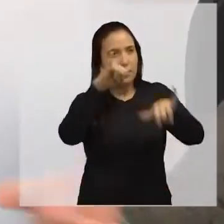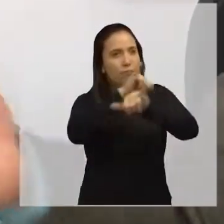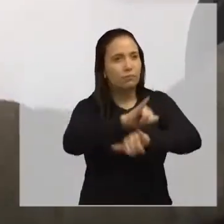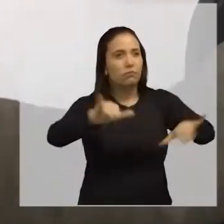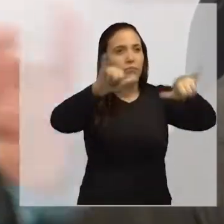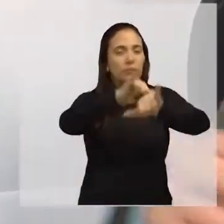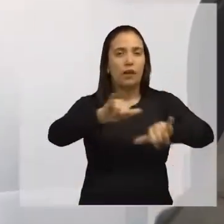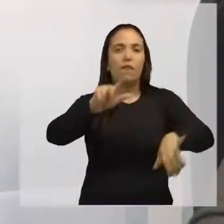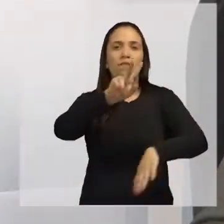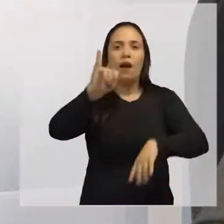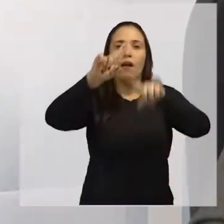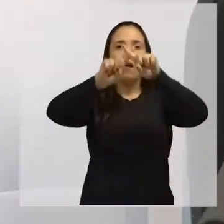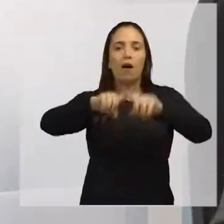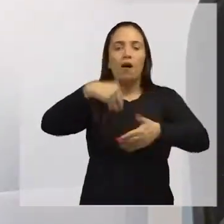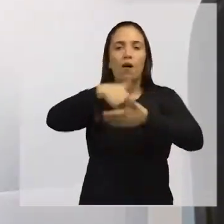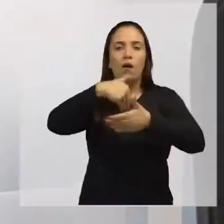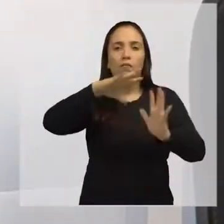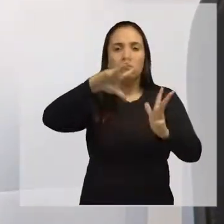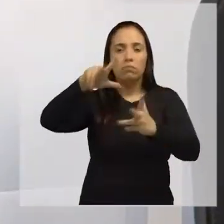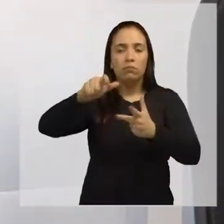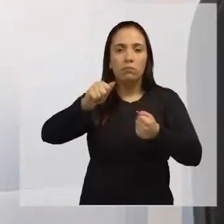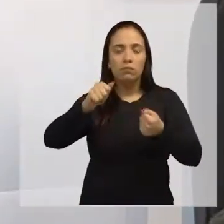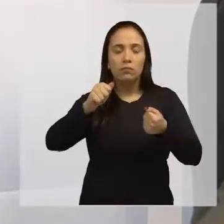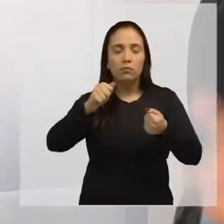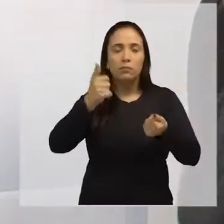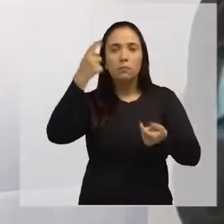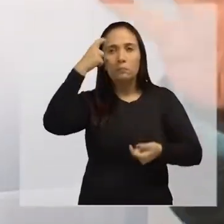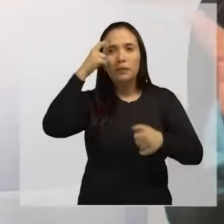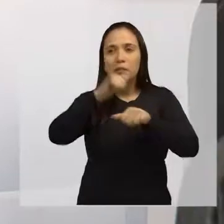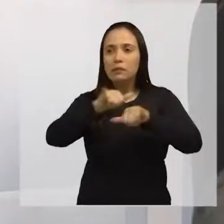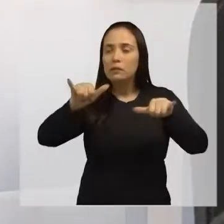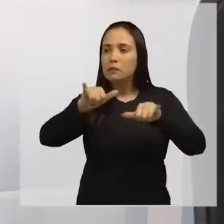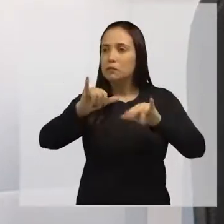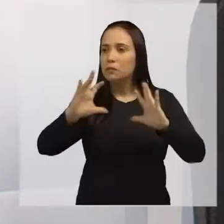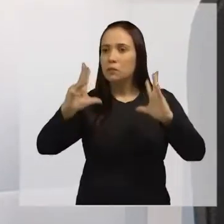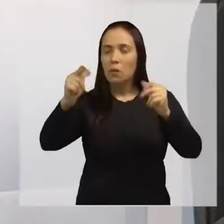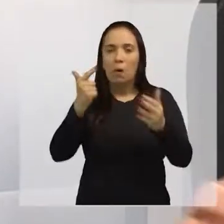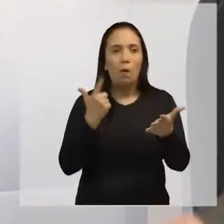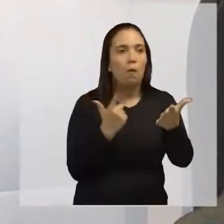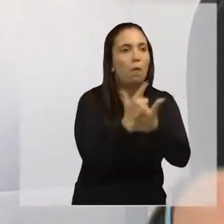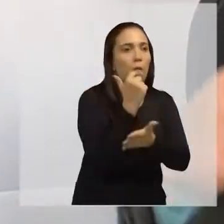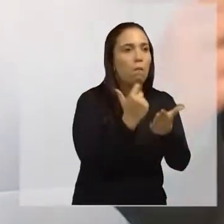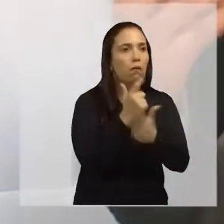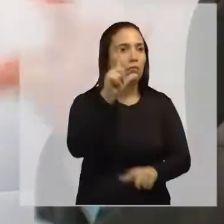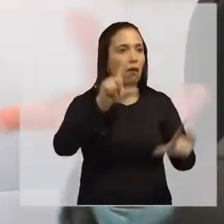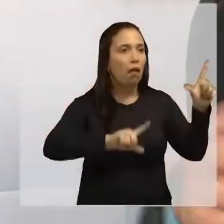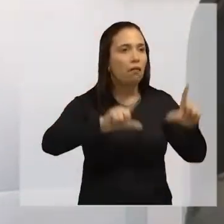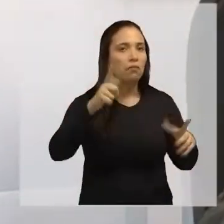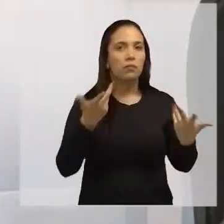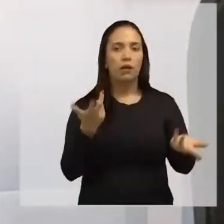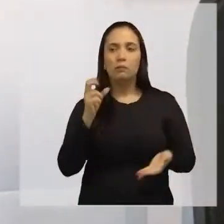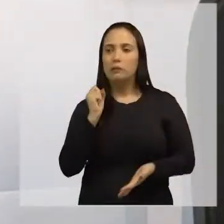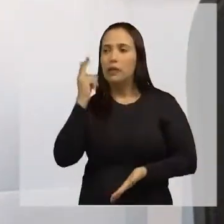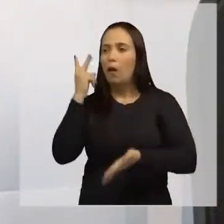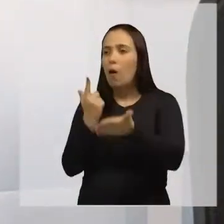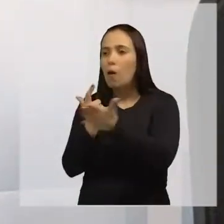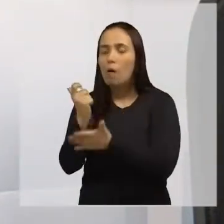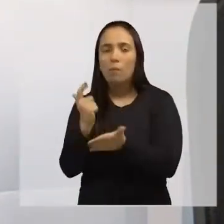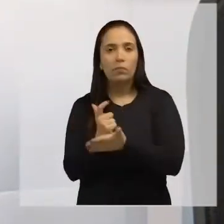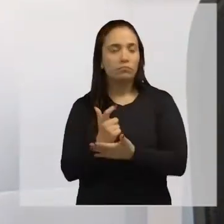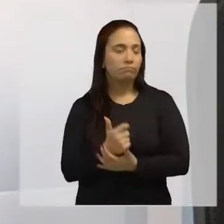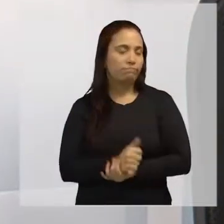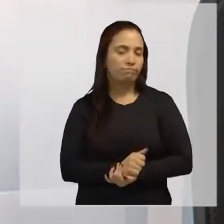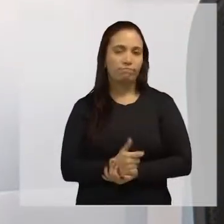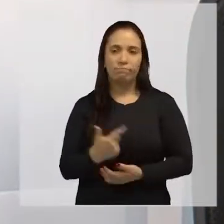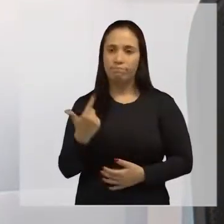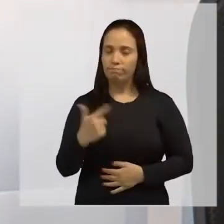movimentar. O que foi que aconteceu, Carlos Frederico? Ninguém foi comprar uma televisão nova, ninguém foi trocar o seu celular, tá entendendo? Com as